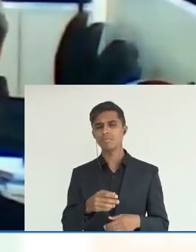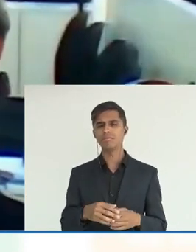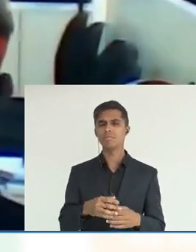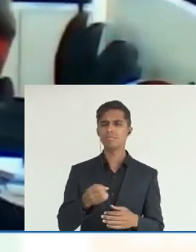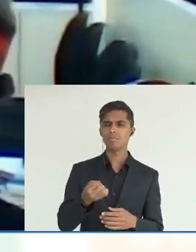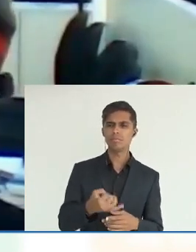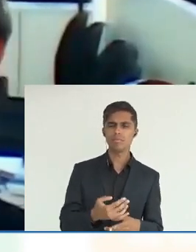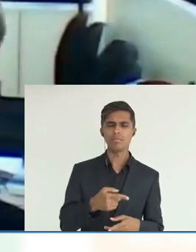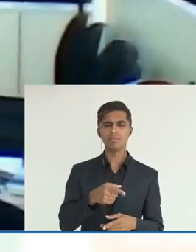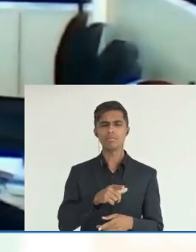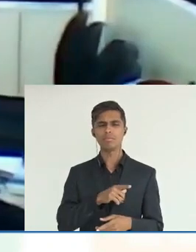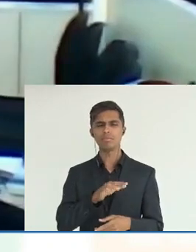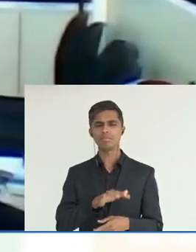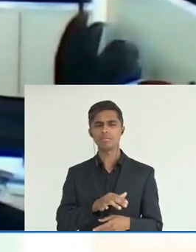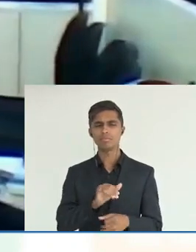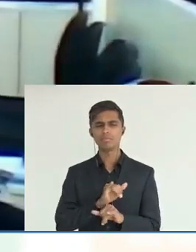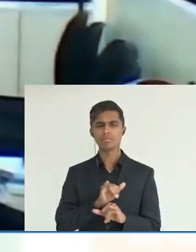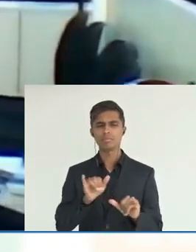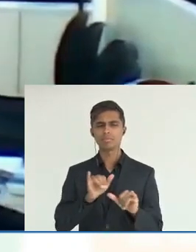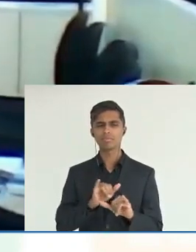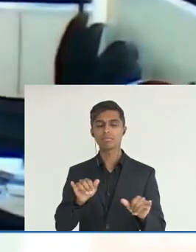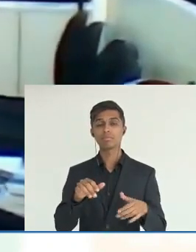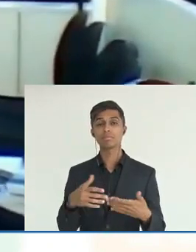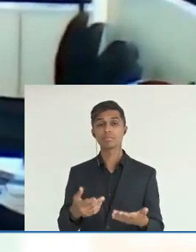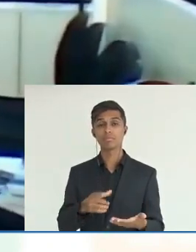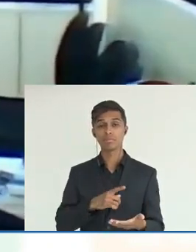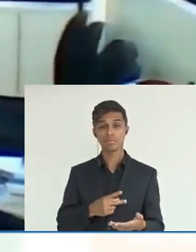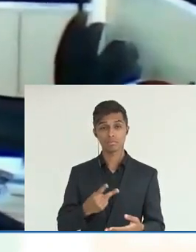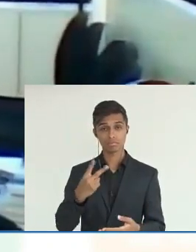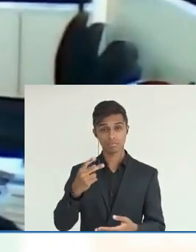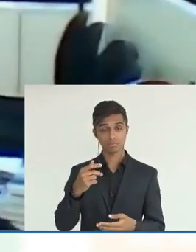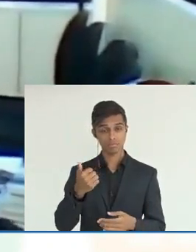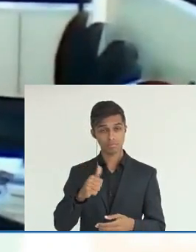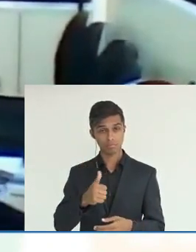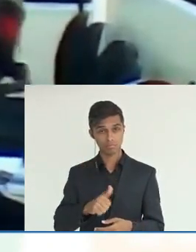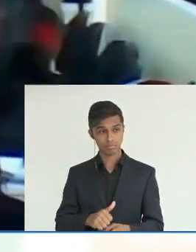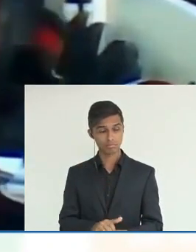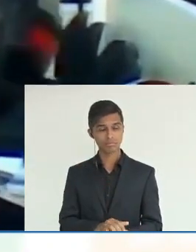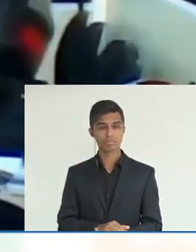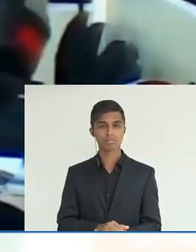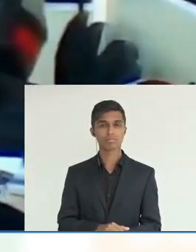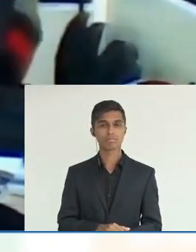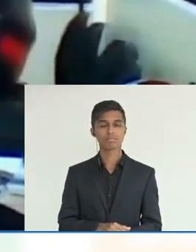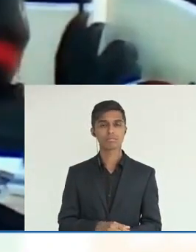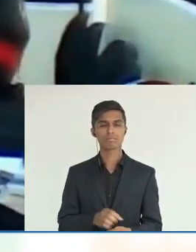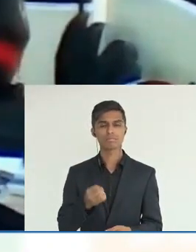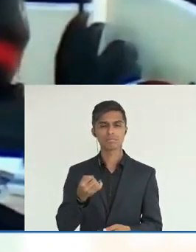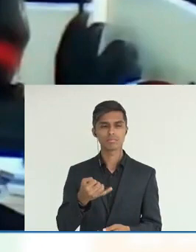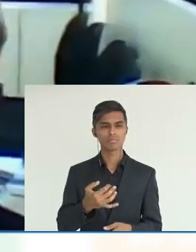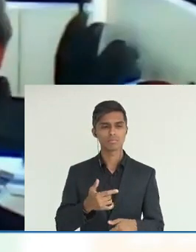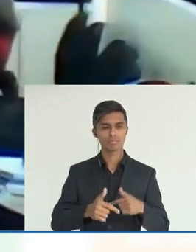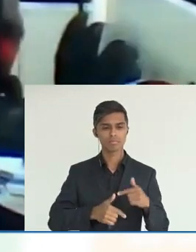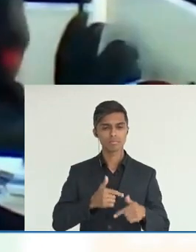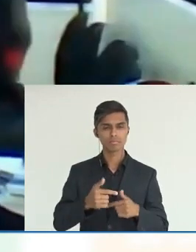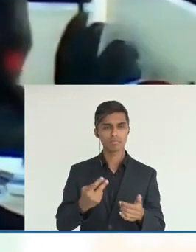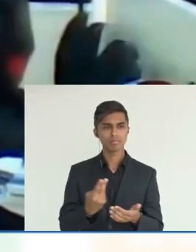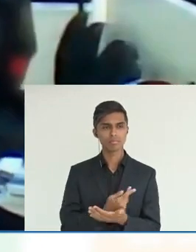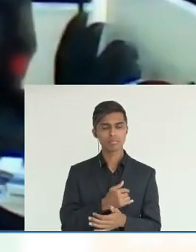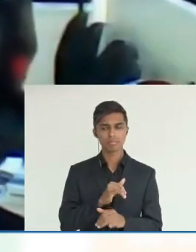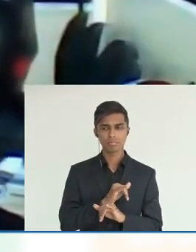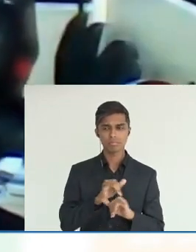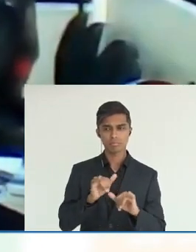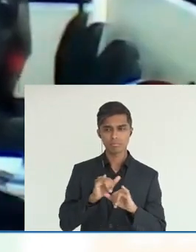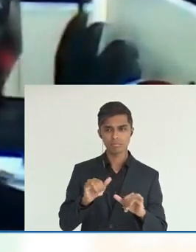exógena. Então, a gente tem 2 avaliações para fazer a partir desse acompanhamento. Quantos serviços estão notificando a